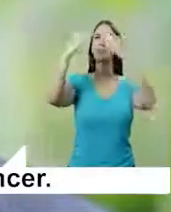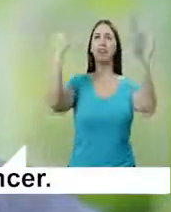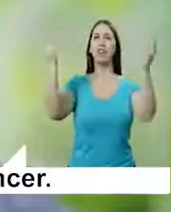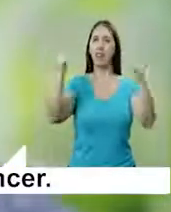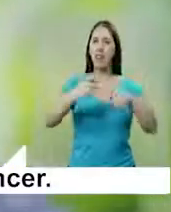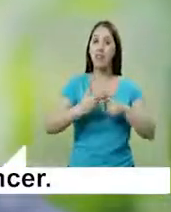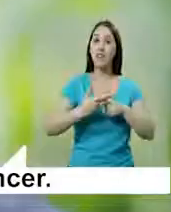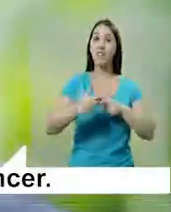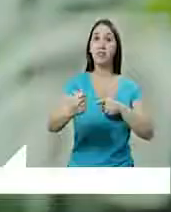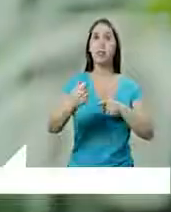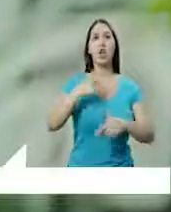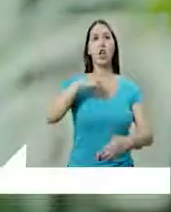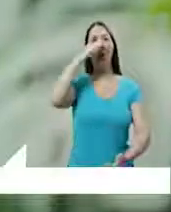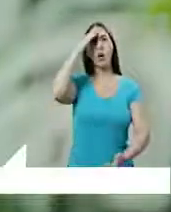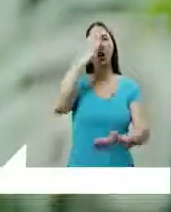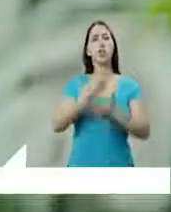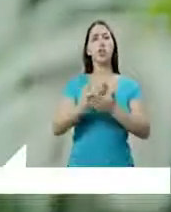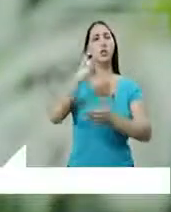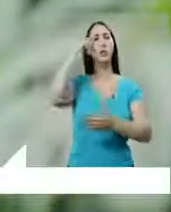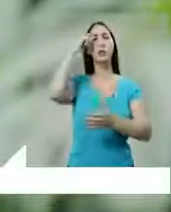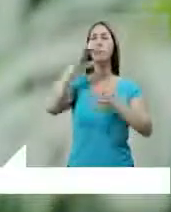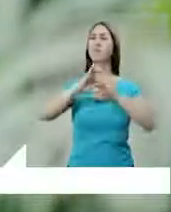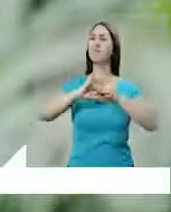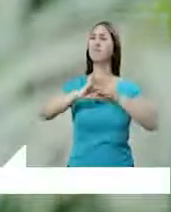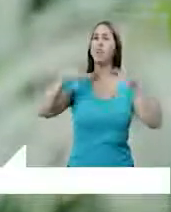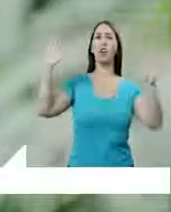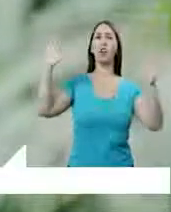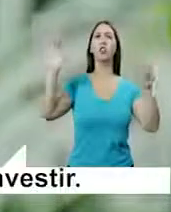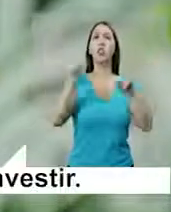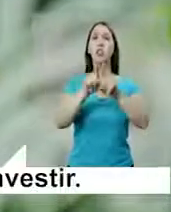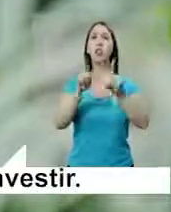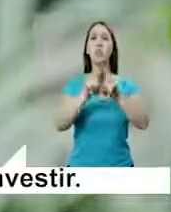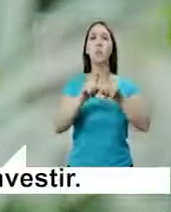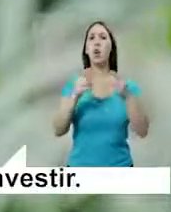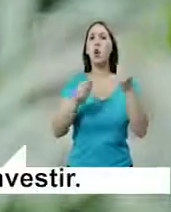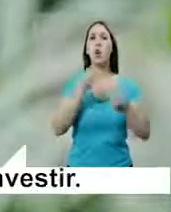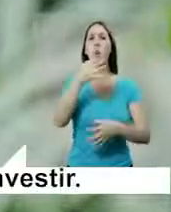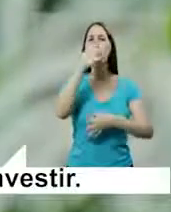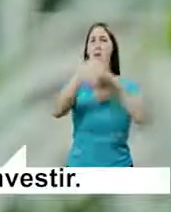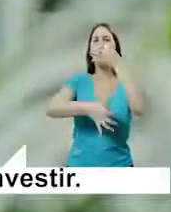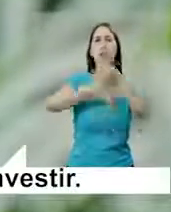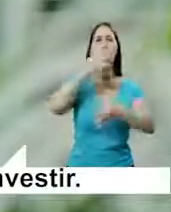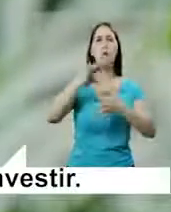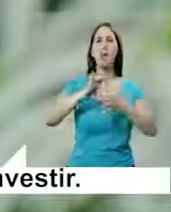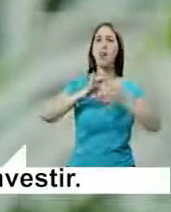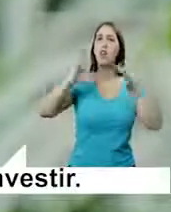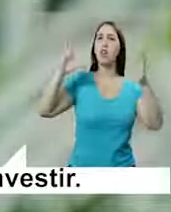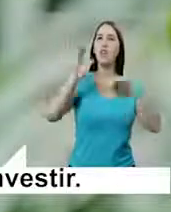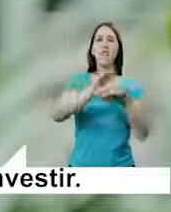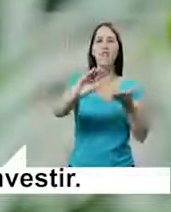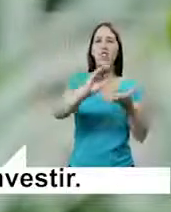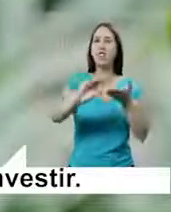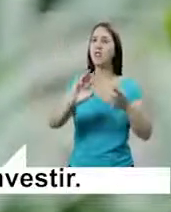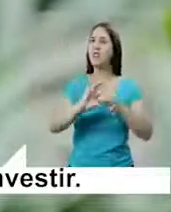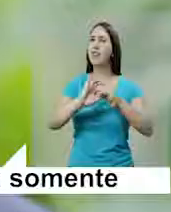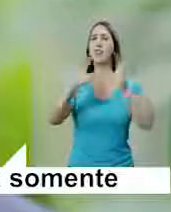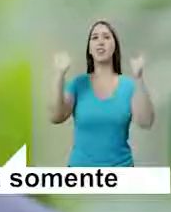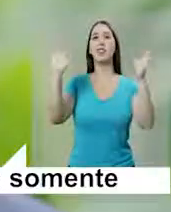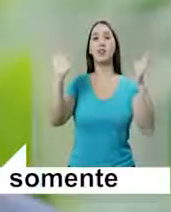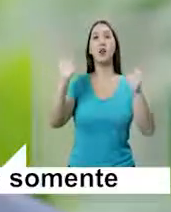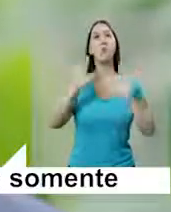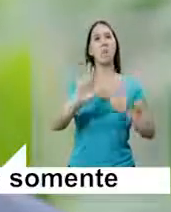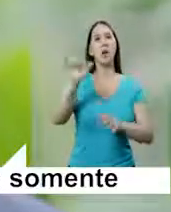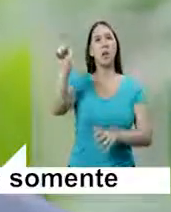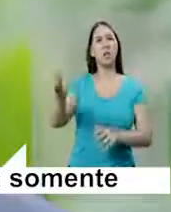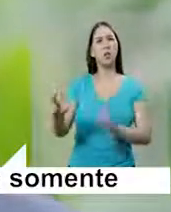crescer e a vencer. Eu acredito na liberdade de pensamento, na liberdade de expressão, na liberdade de investir. Já